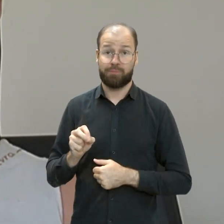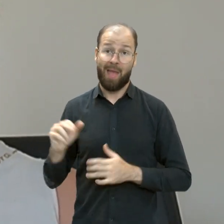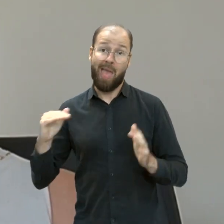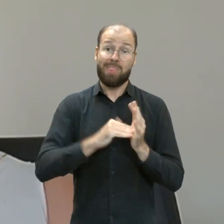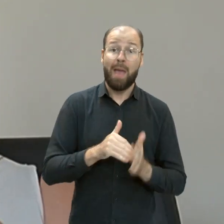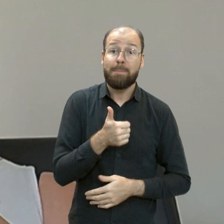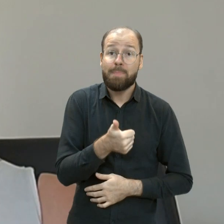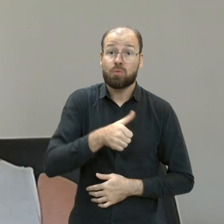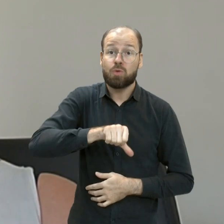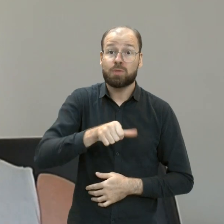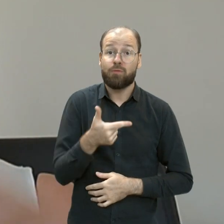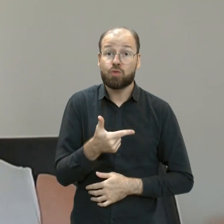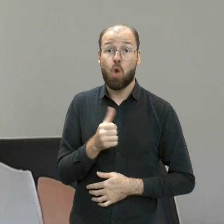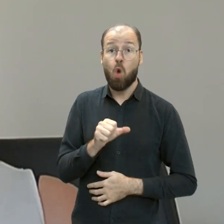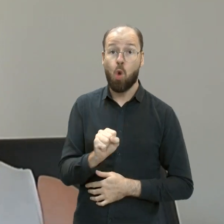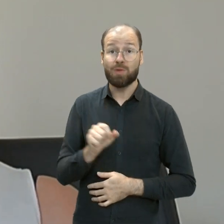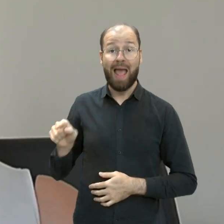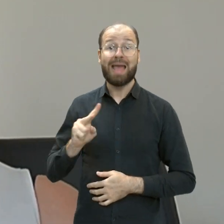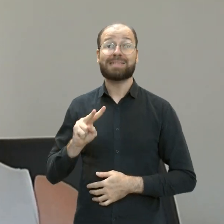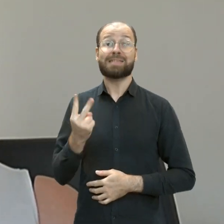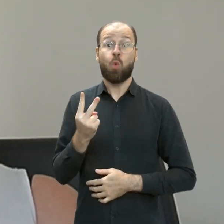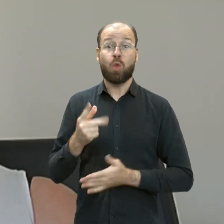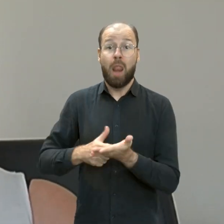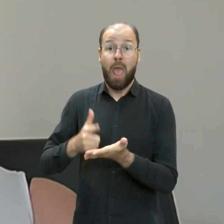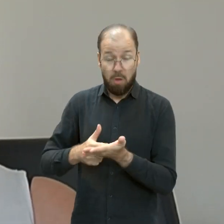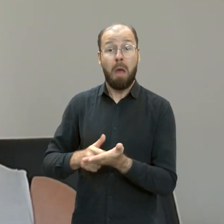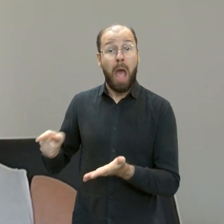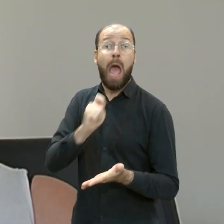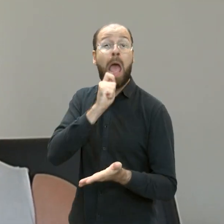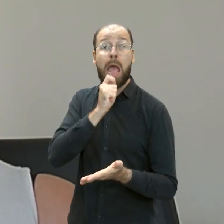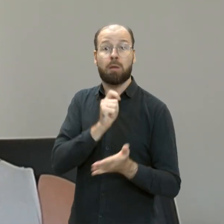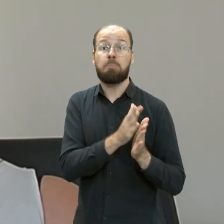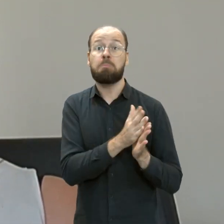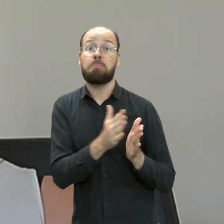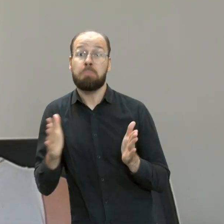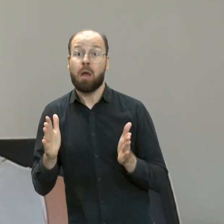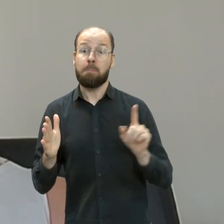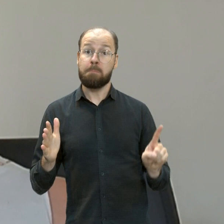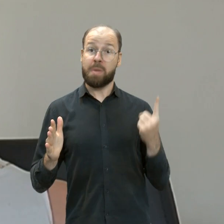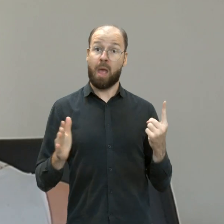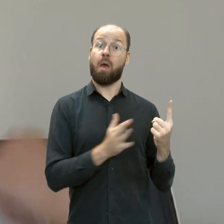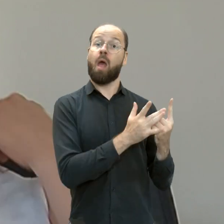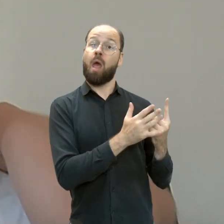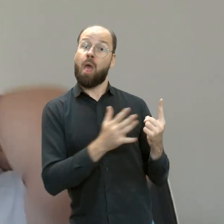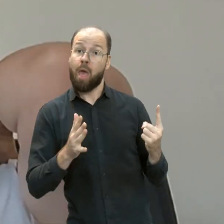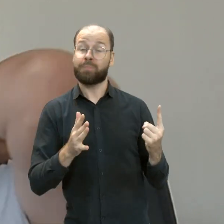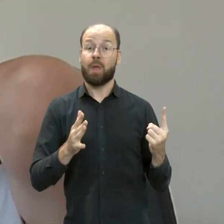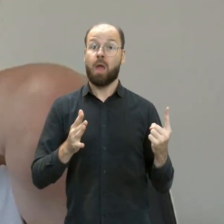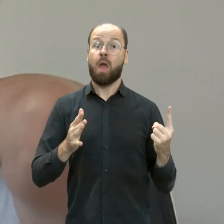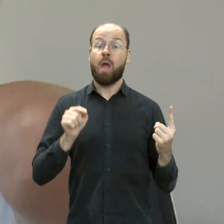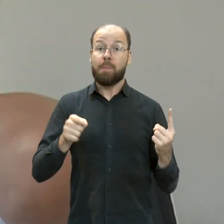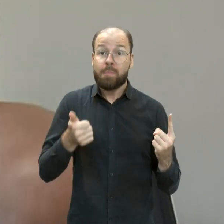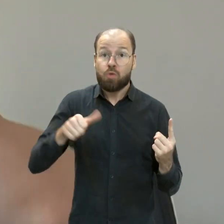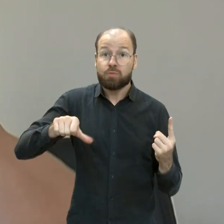1928, quando ela publica o segundo livro, ela ainda era a primeira mulher a publicar livro em Goiás, né? Mas o que mais